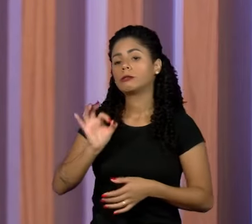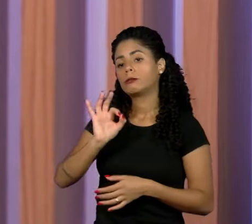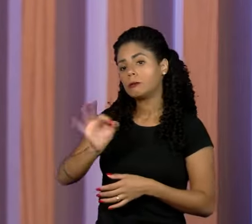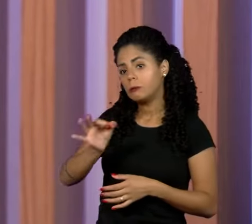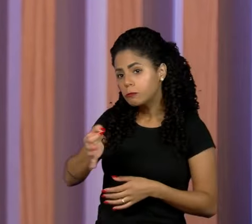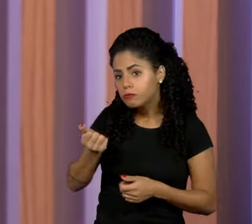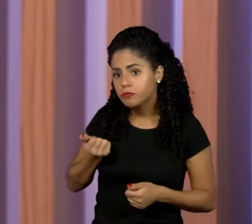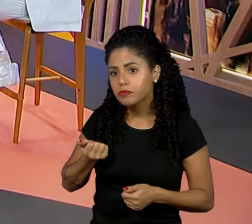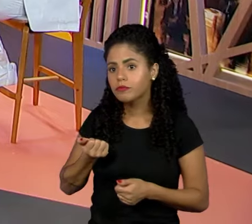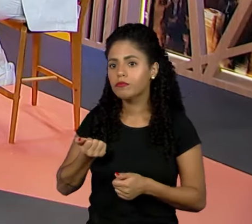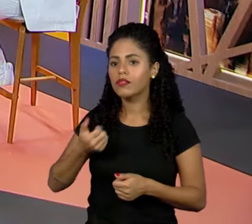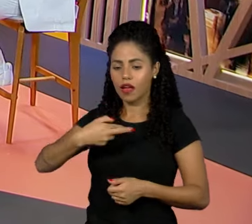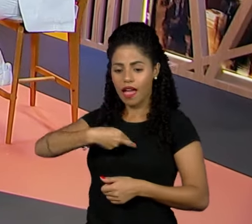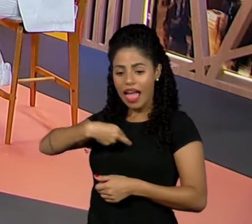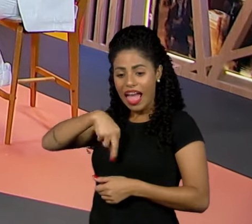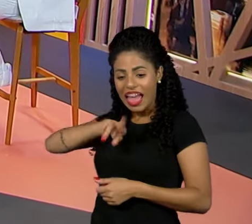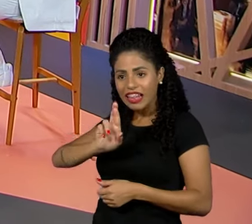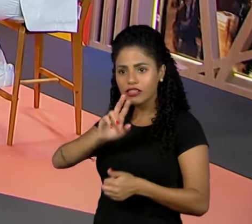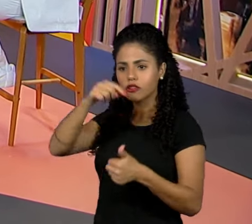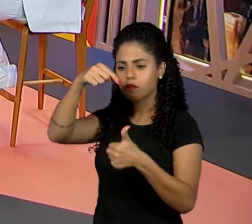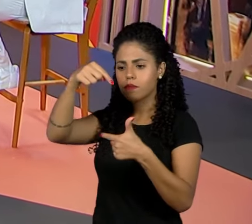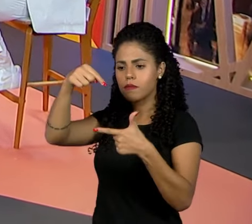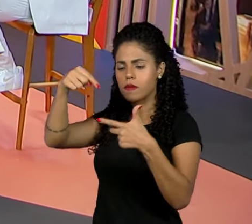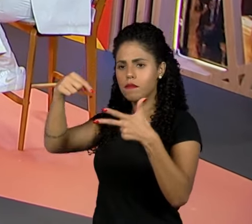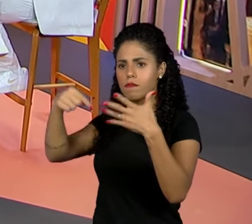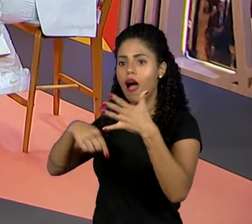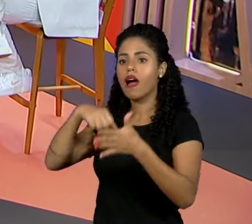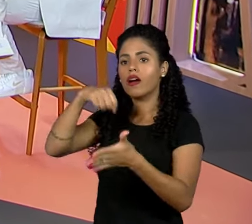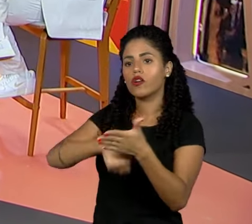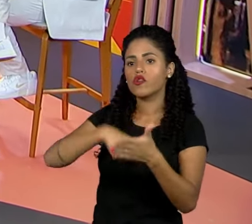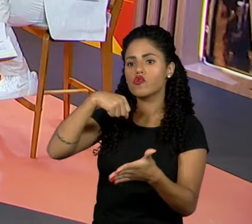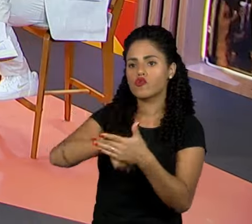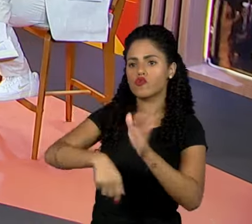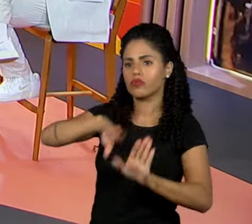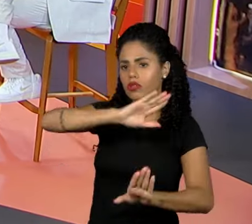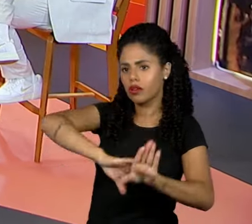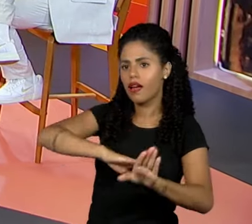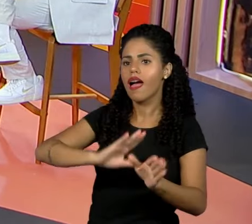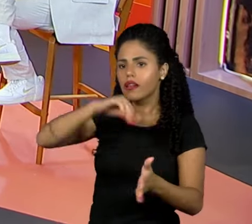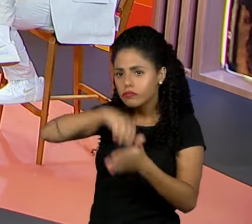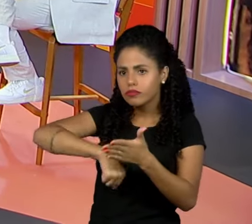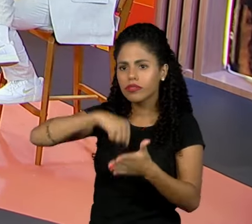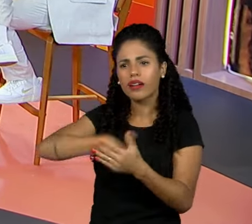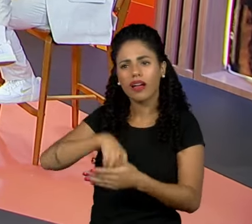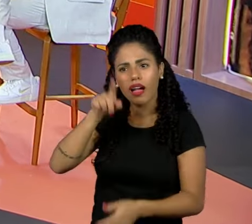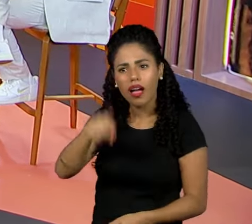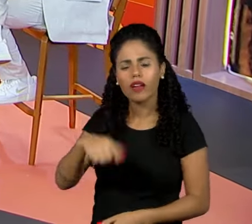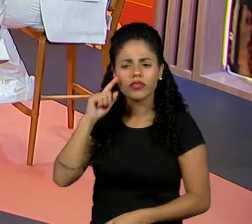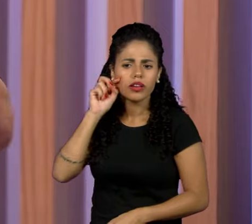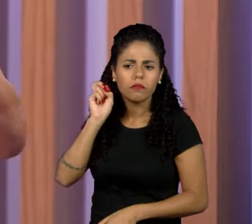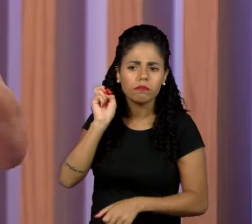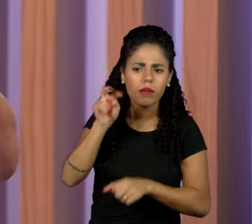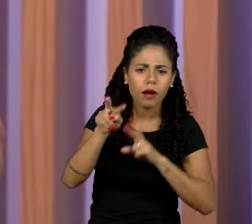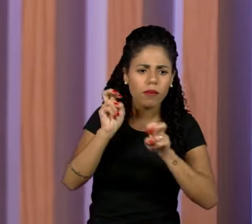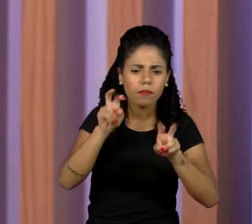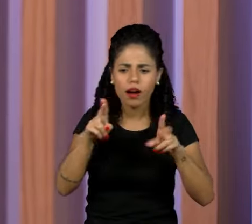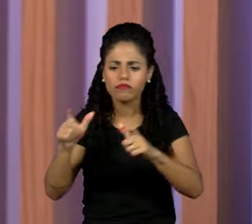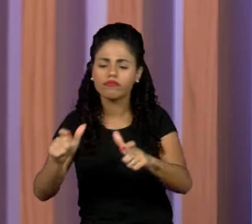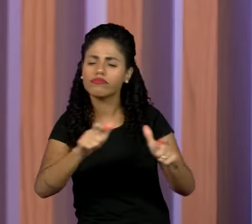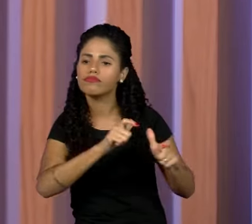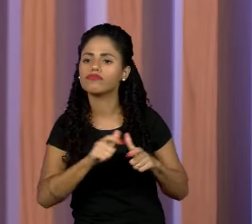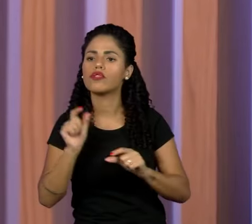são palco de luta por toda a história da humanidade. Você olhar para todo canto, onde você tem uma guerra que